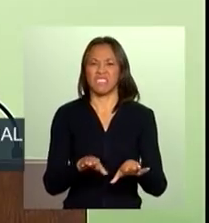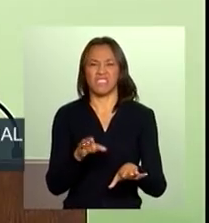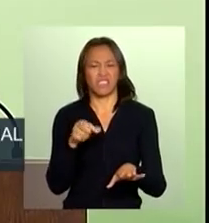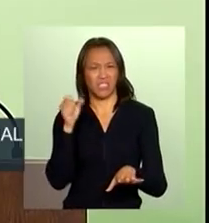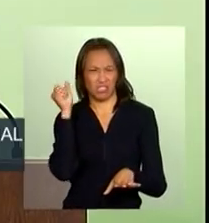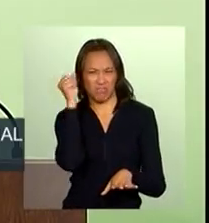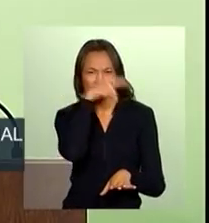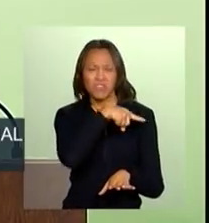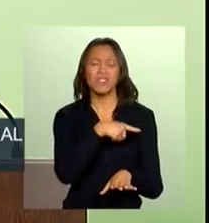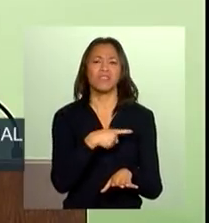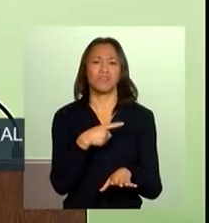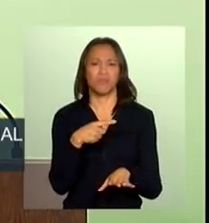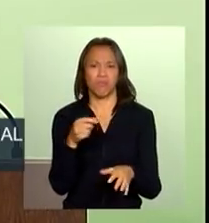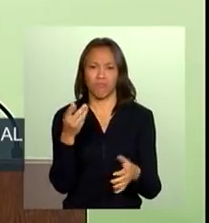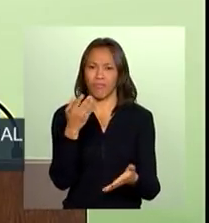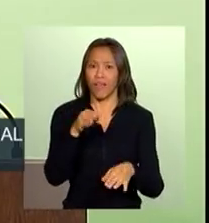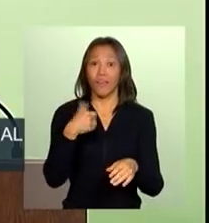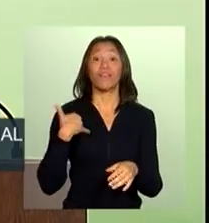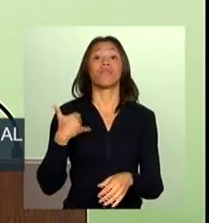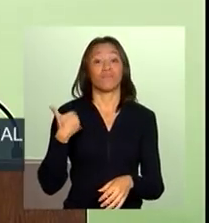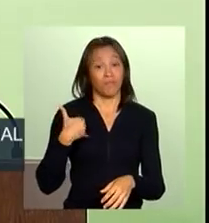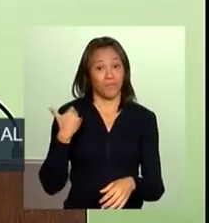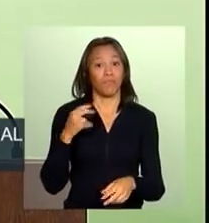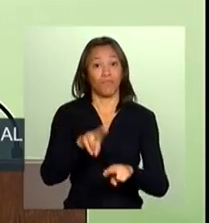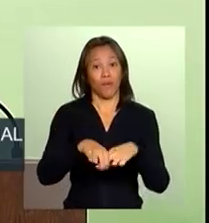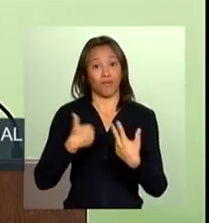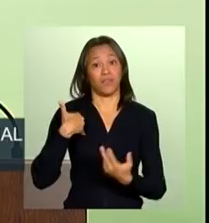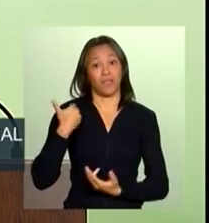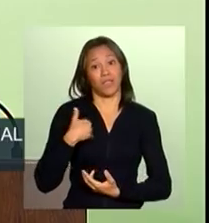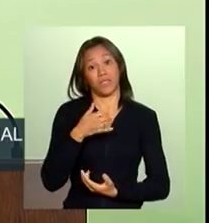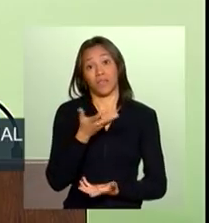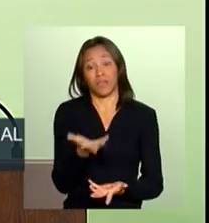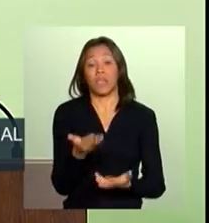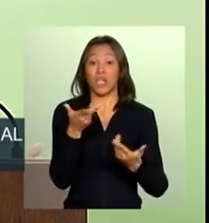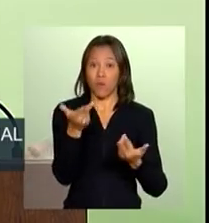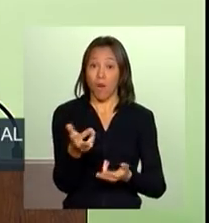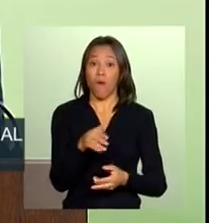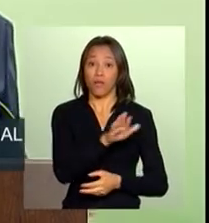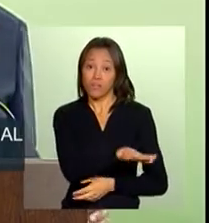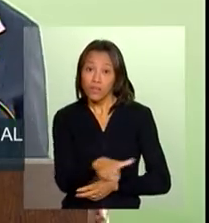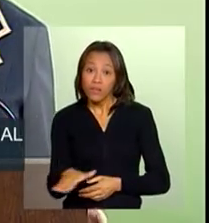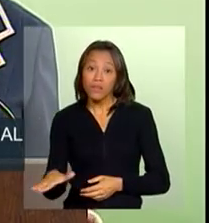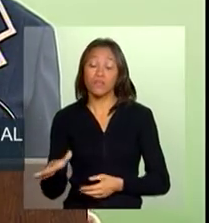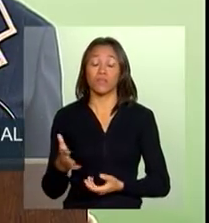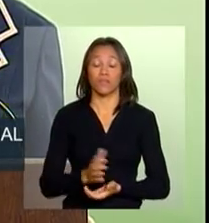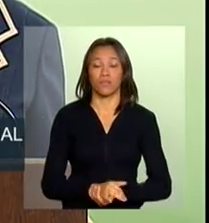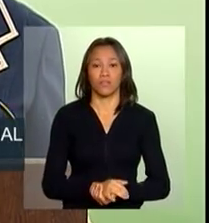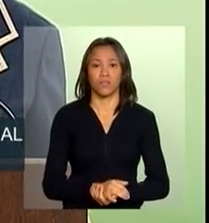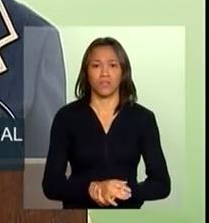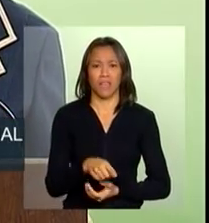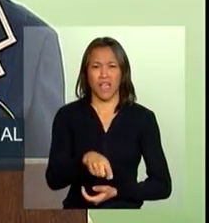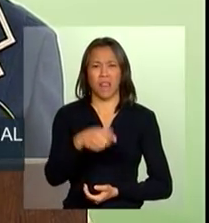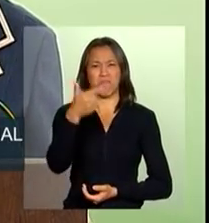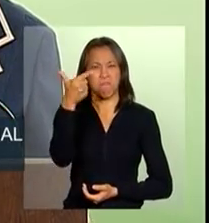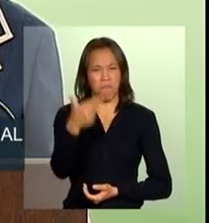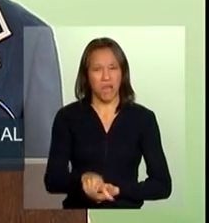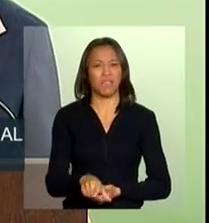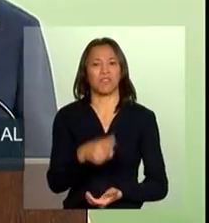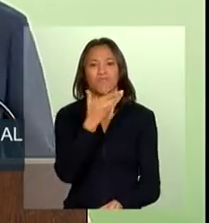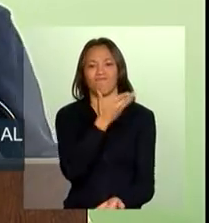perversa no que se refere à faixa etária, com as crianças, sendo as mais